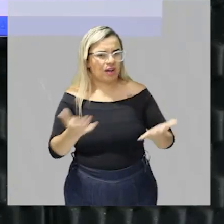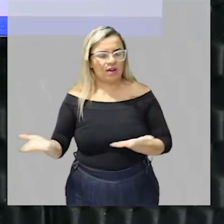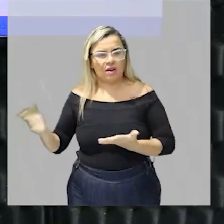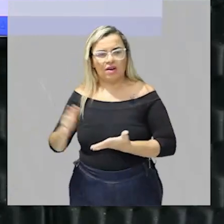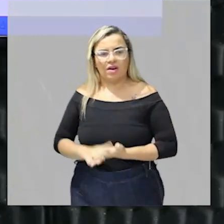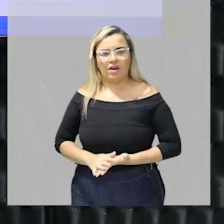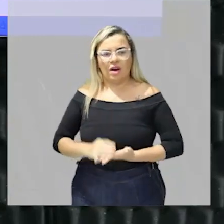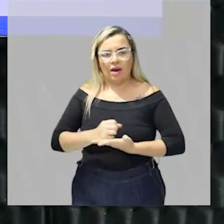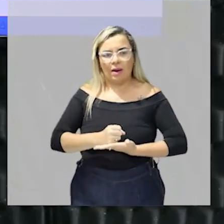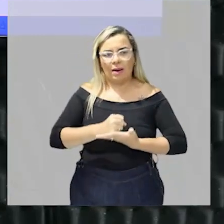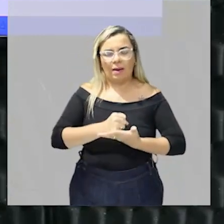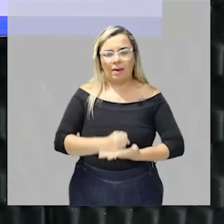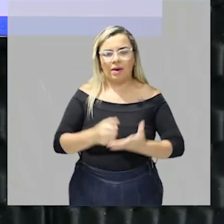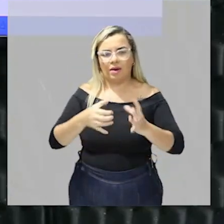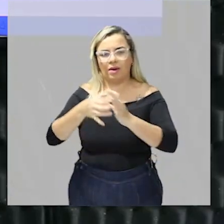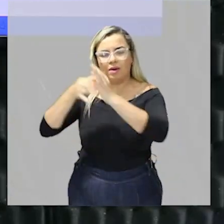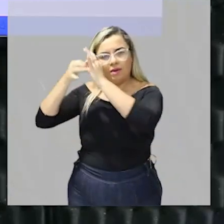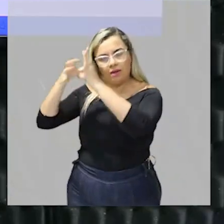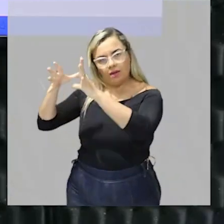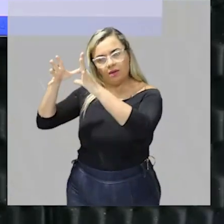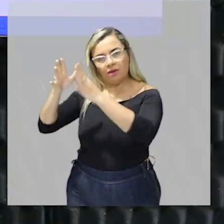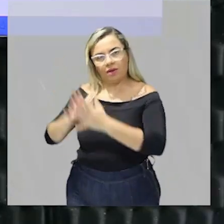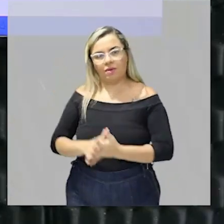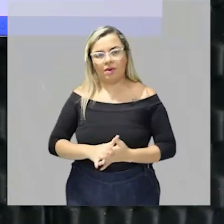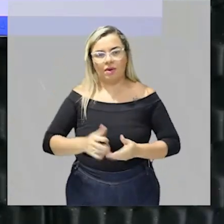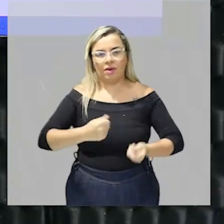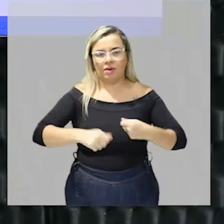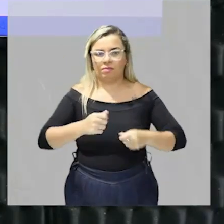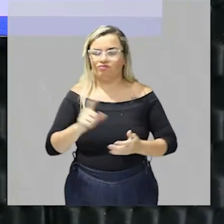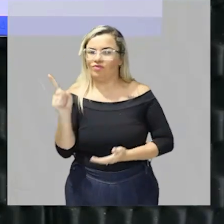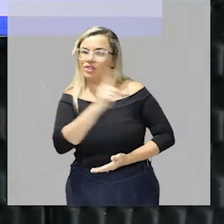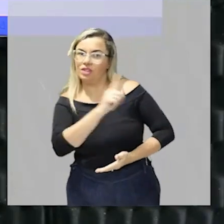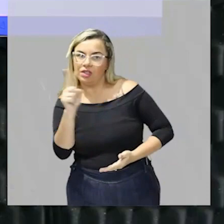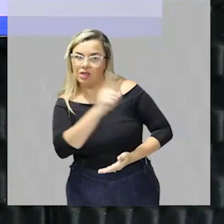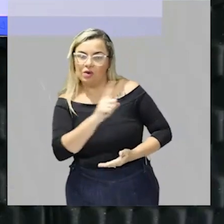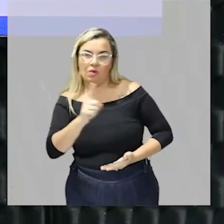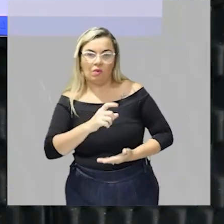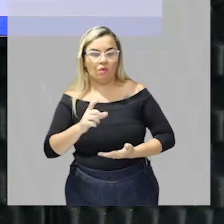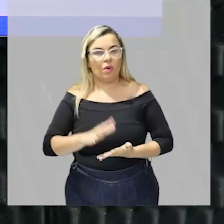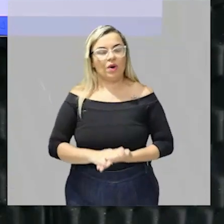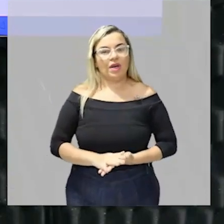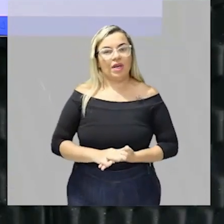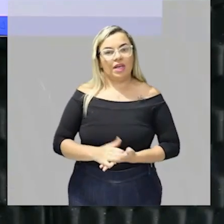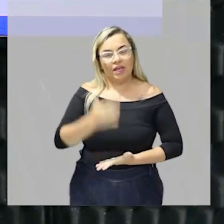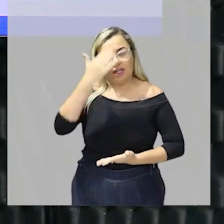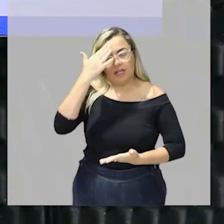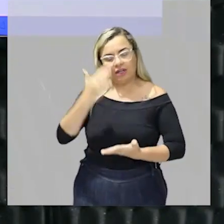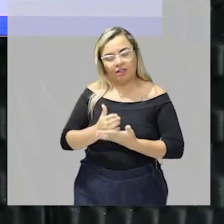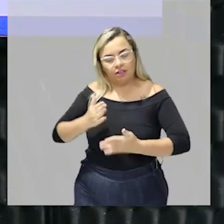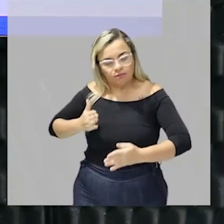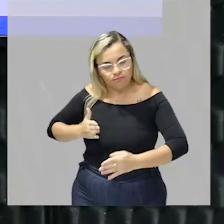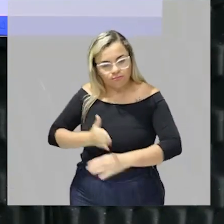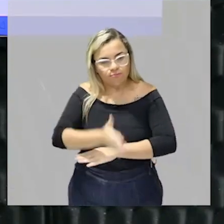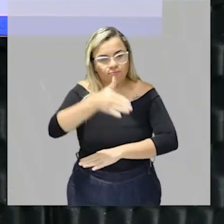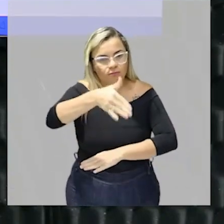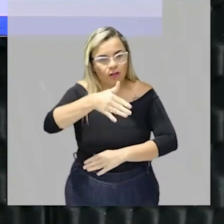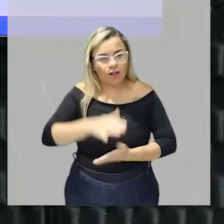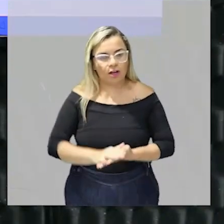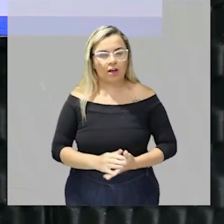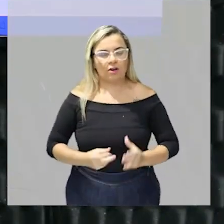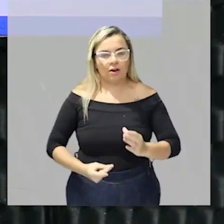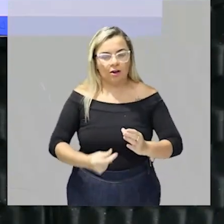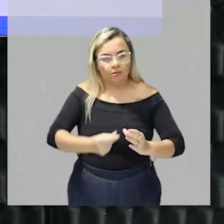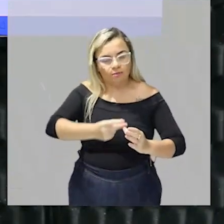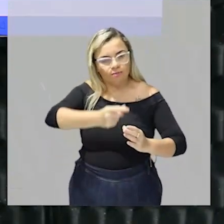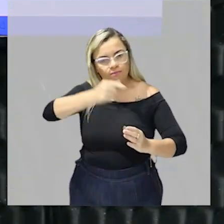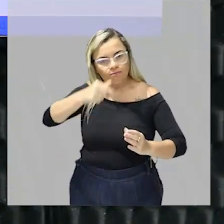liberalismo econômico? Não. Ele apoia o intervencionismo. O projeto nazista é um projeto capitalista. É